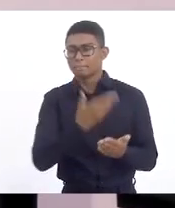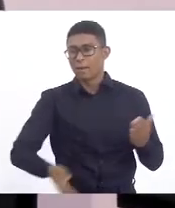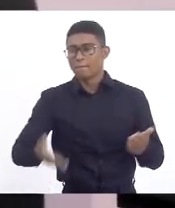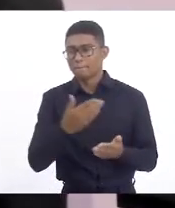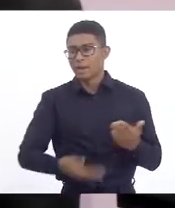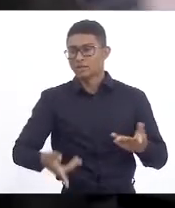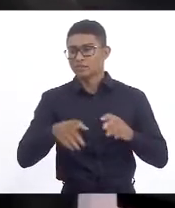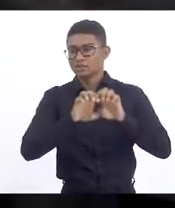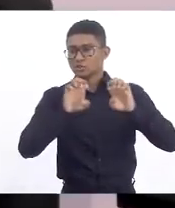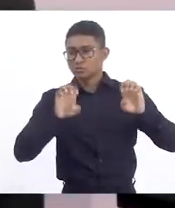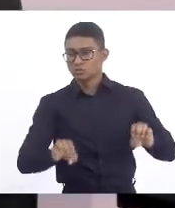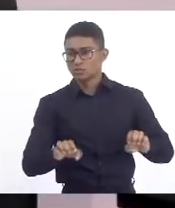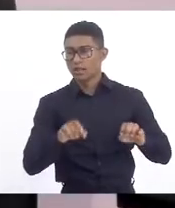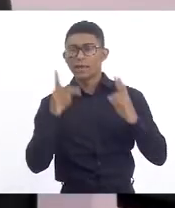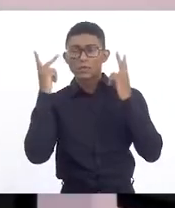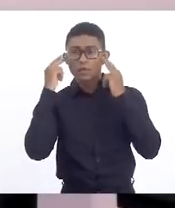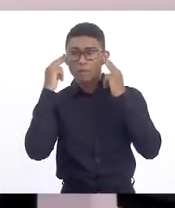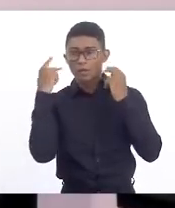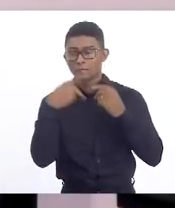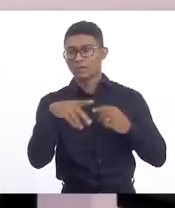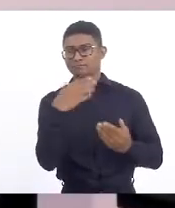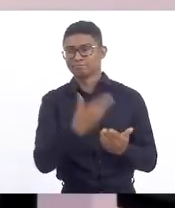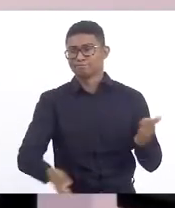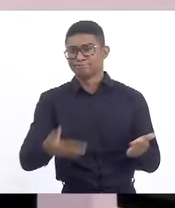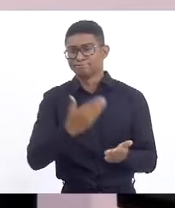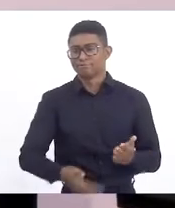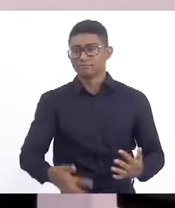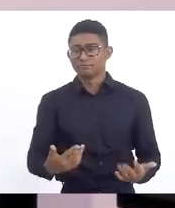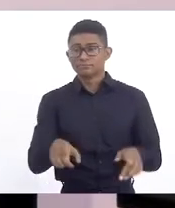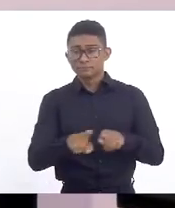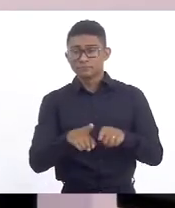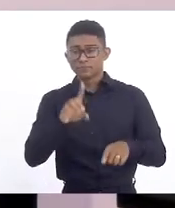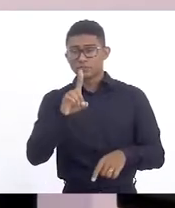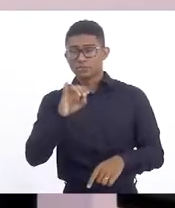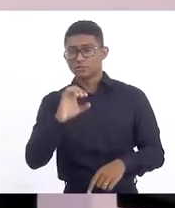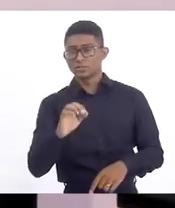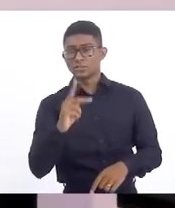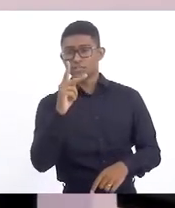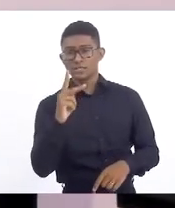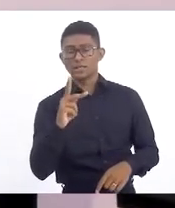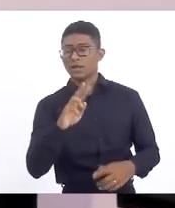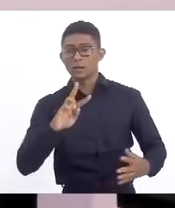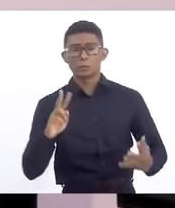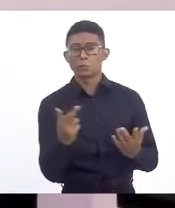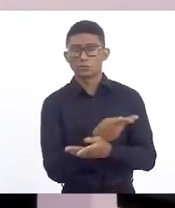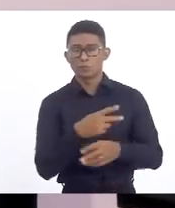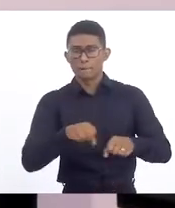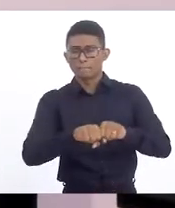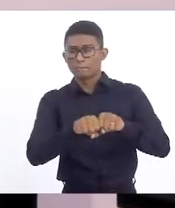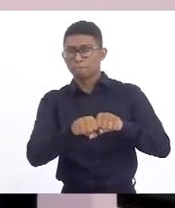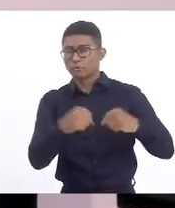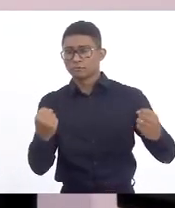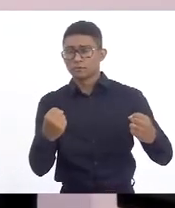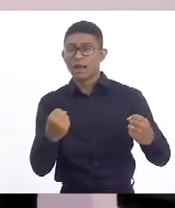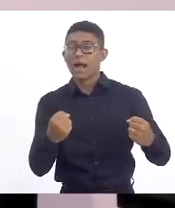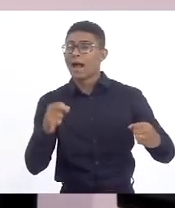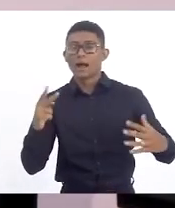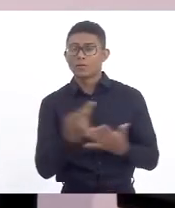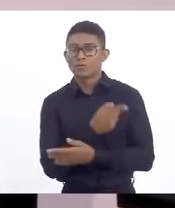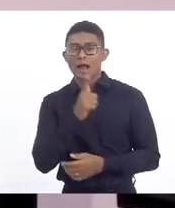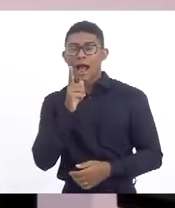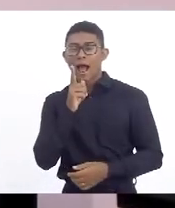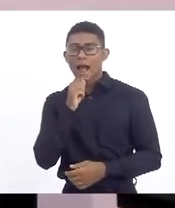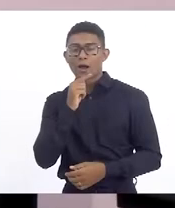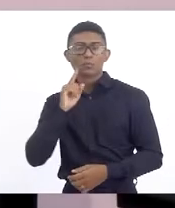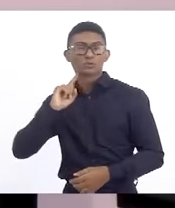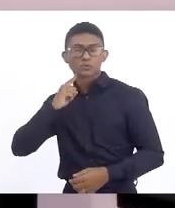a sua estrutura natural, e teve um rompimento do dique que possibilitou a entrada de água contaminada na lagoa na parte superior. E como